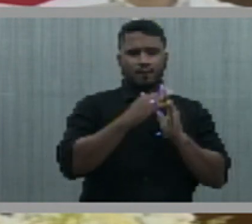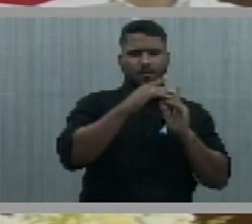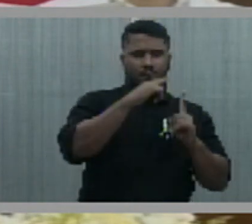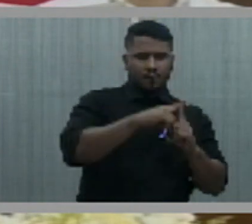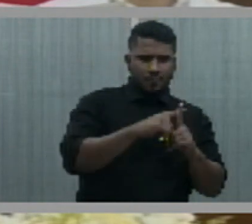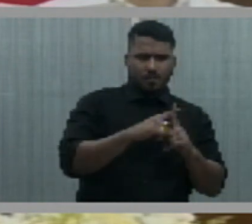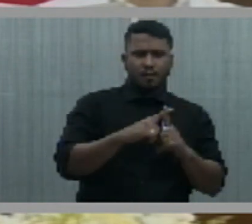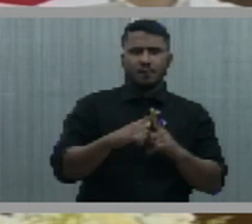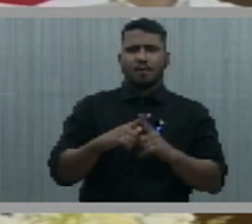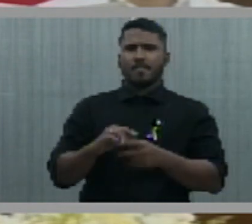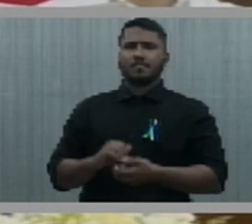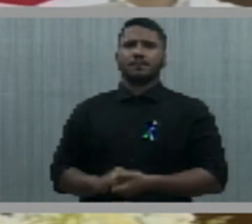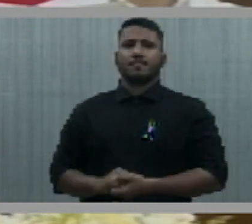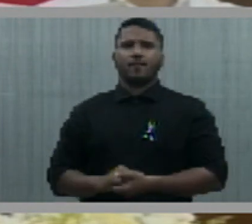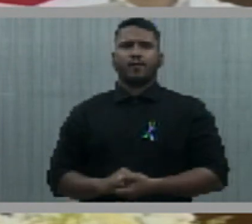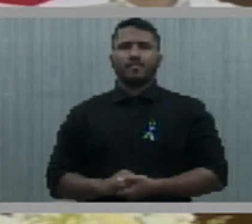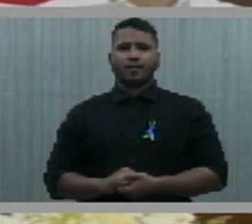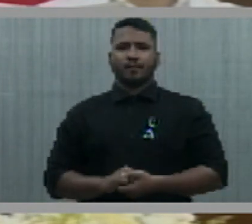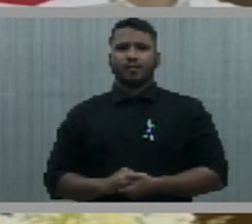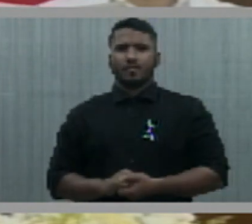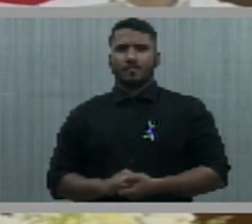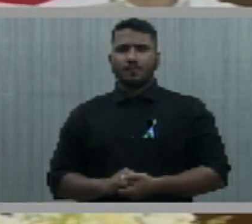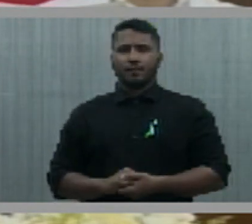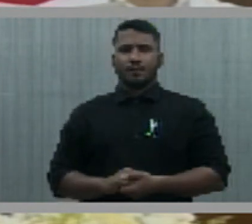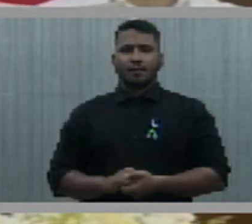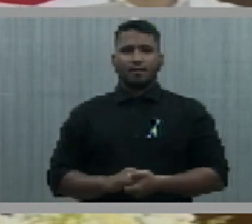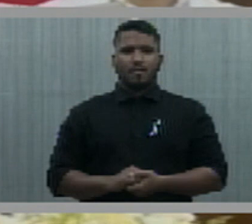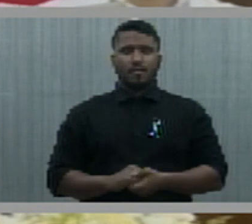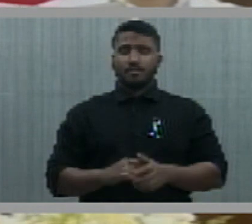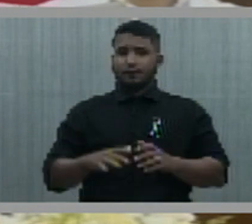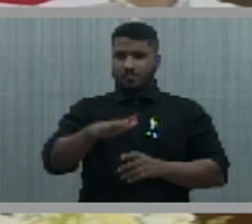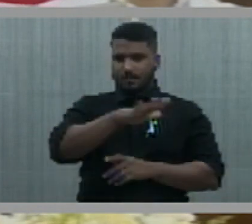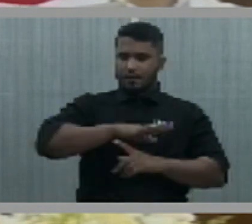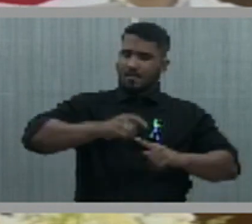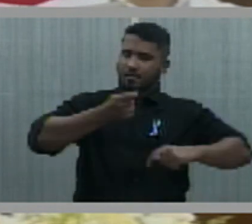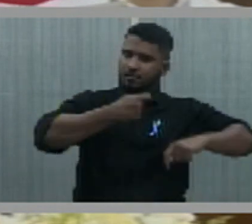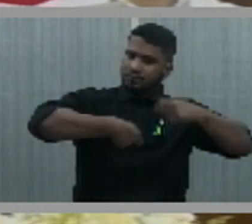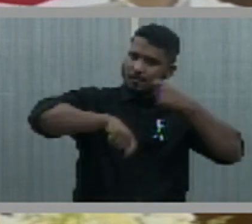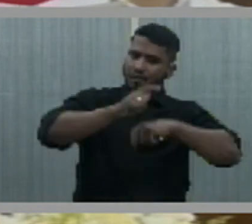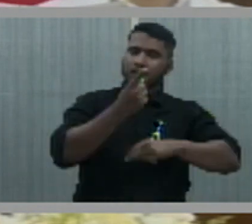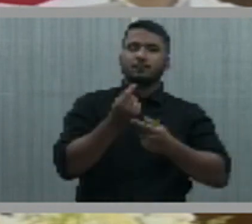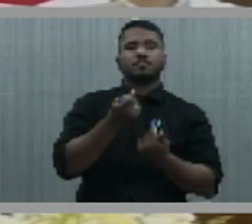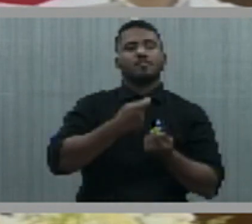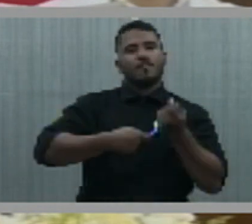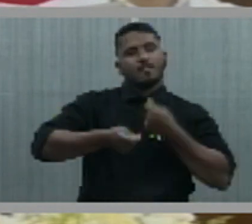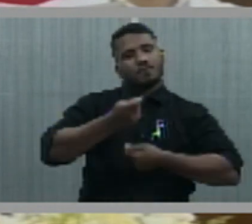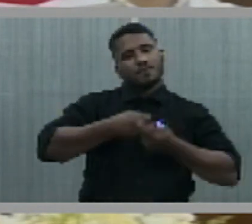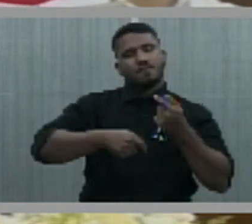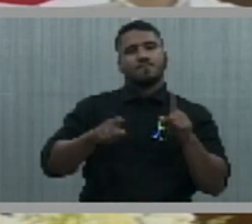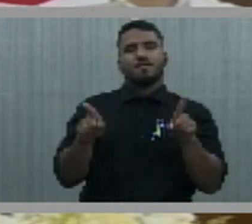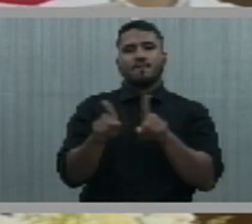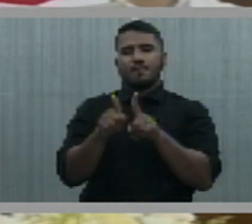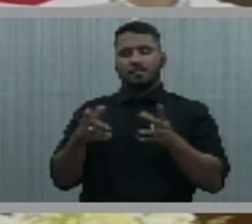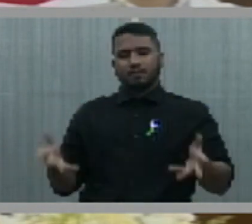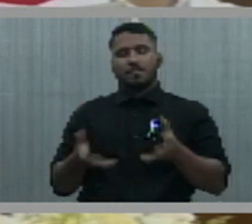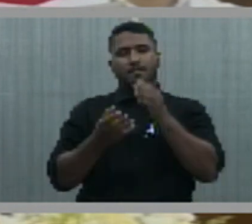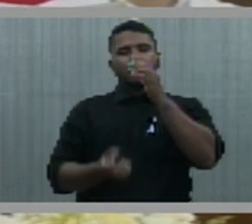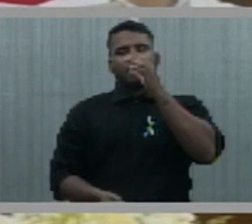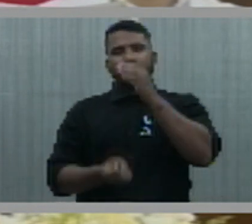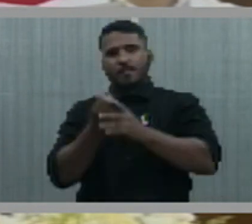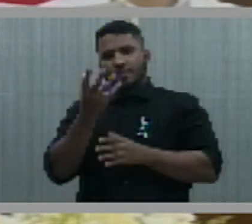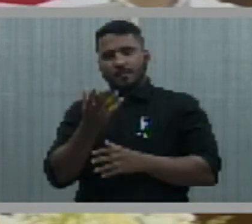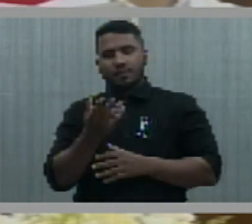dos sacramentos e de procedimentos administrativos e econômicos. Promoveu a